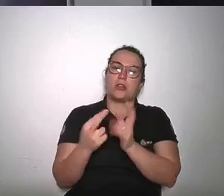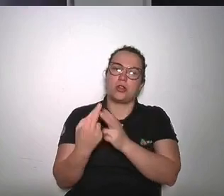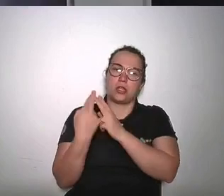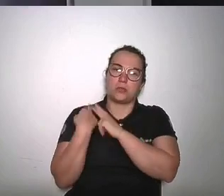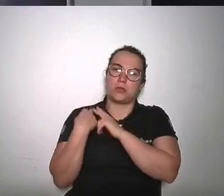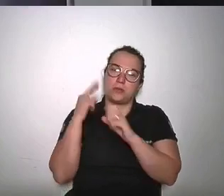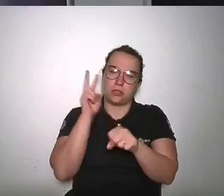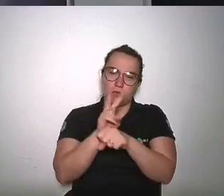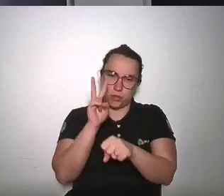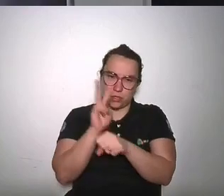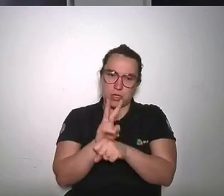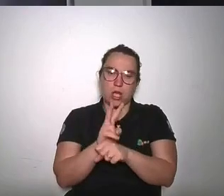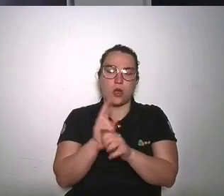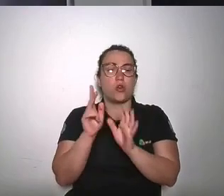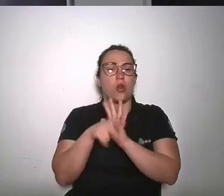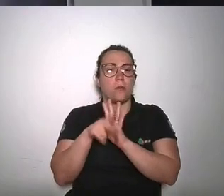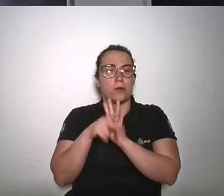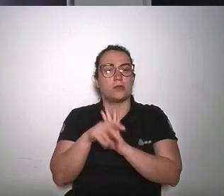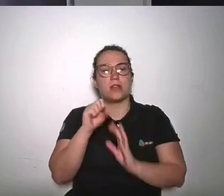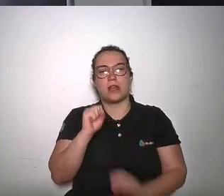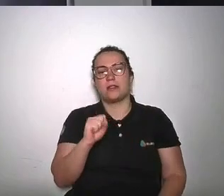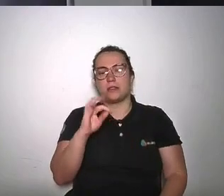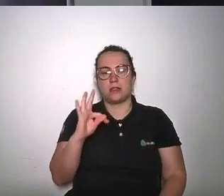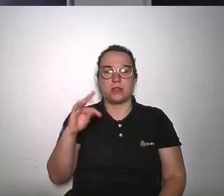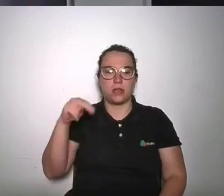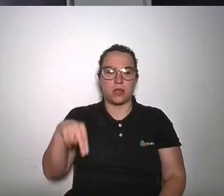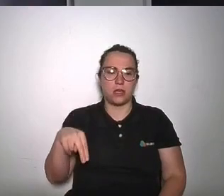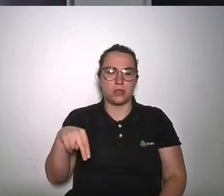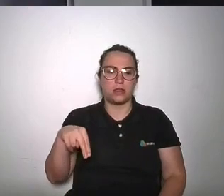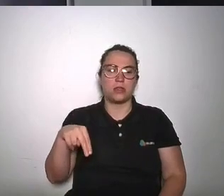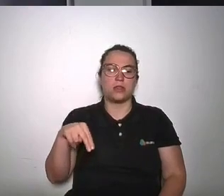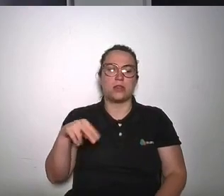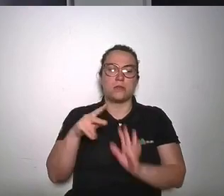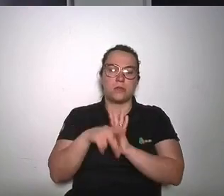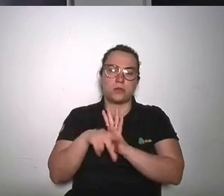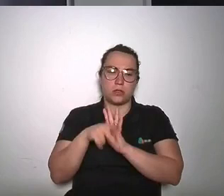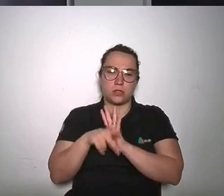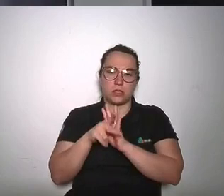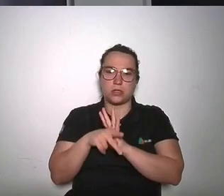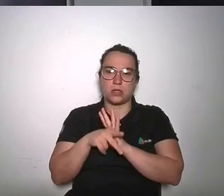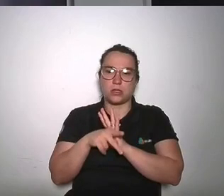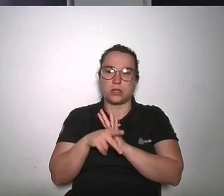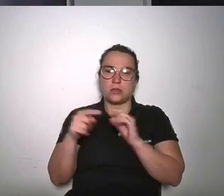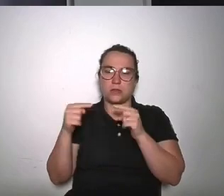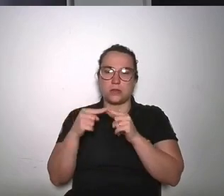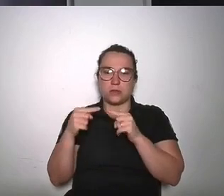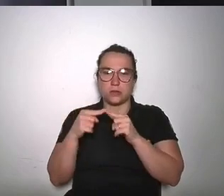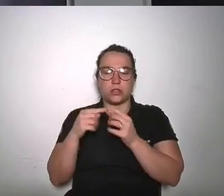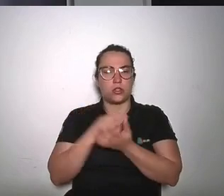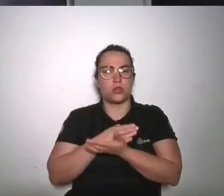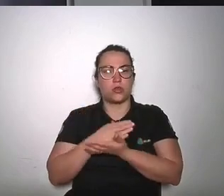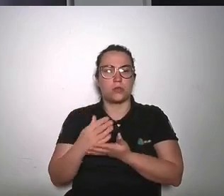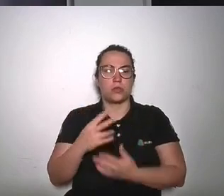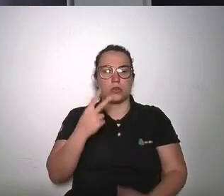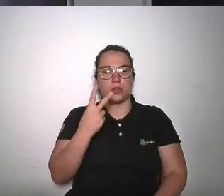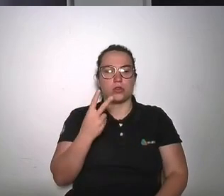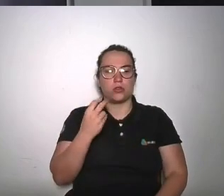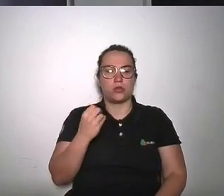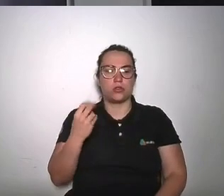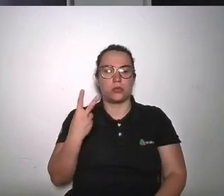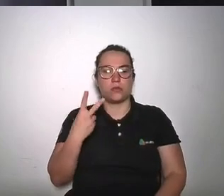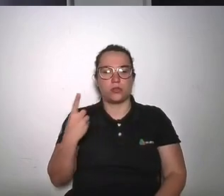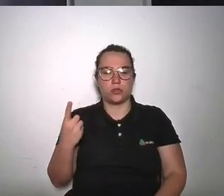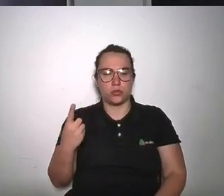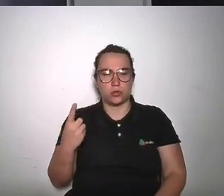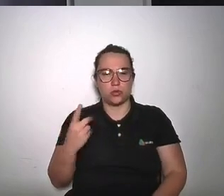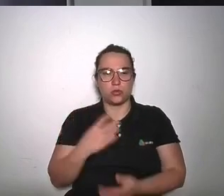Fiscal, com a portaria do STN. A portaria do STN ela vem sendo atualizada, ela começou lá em 2021,